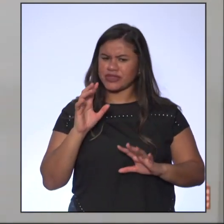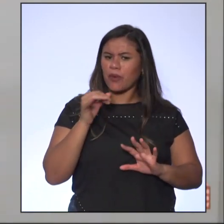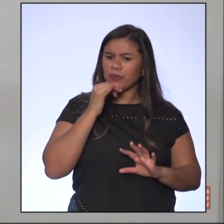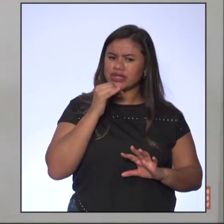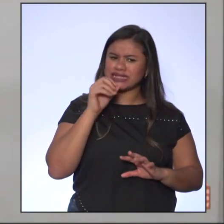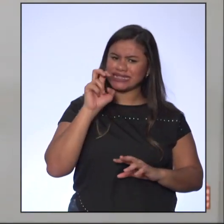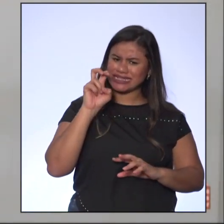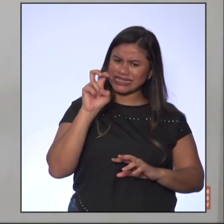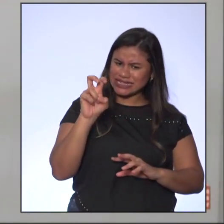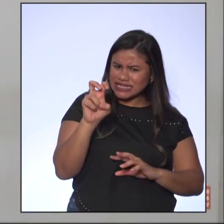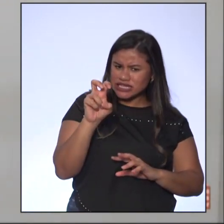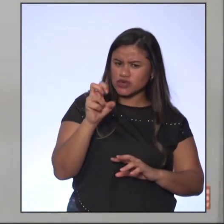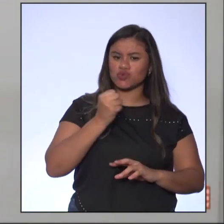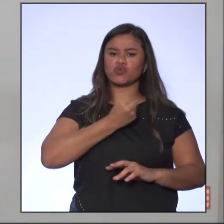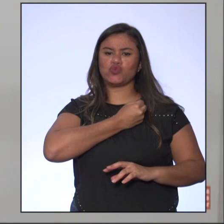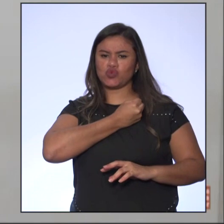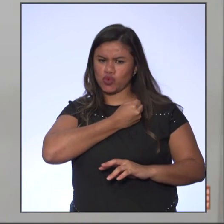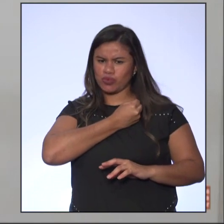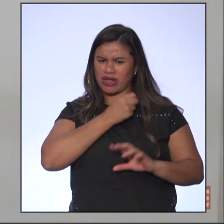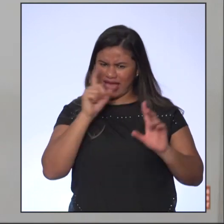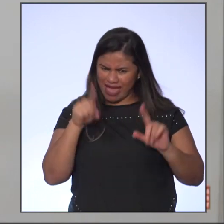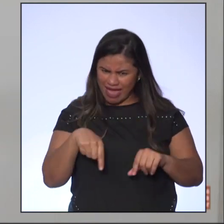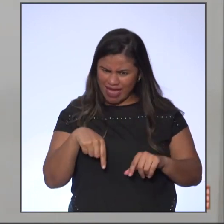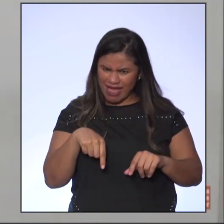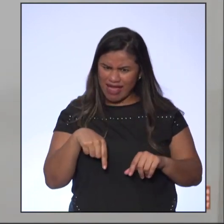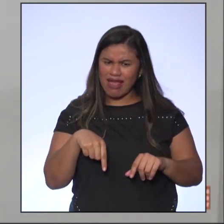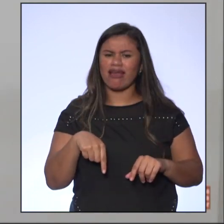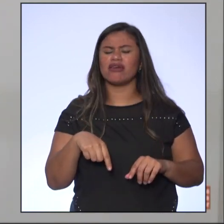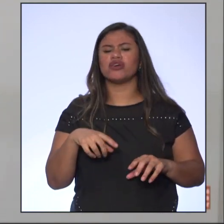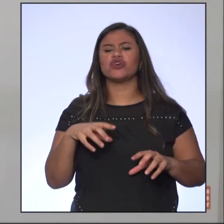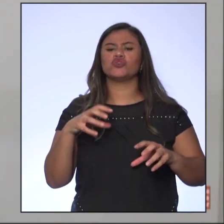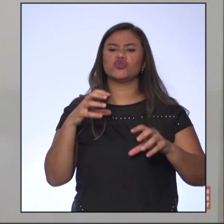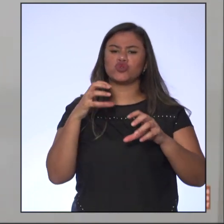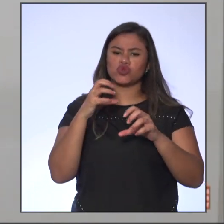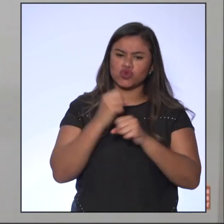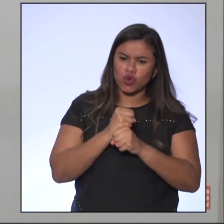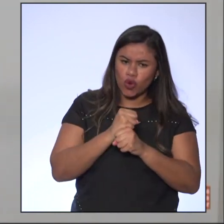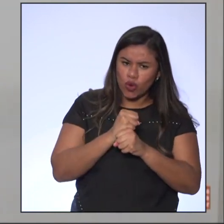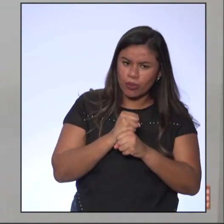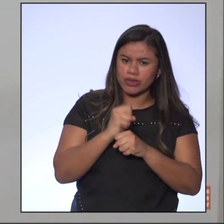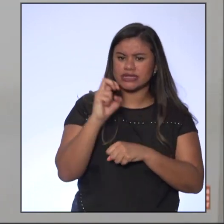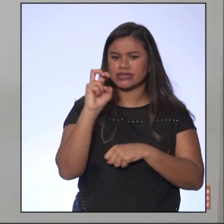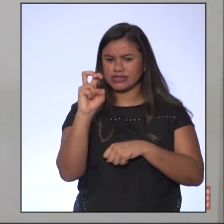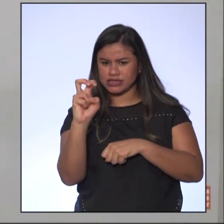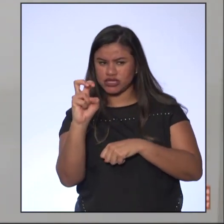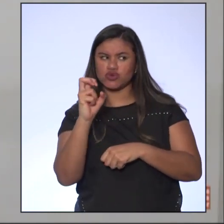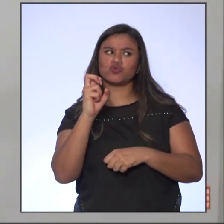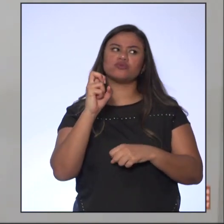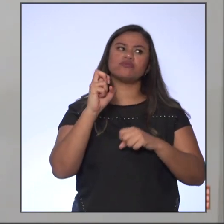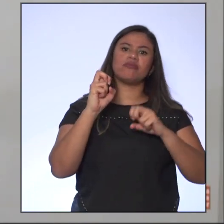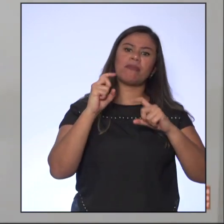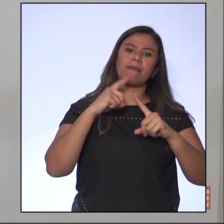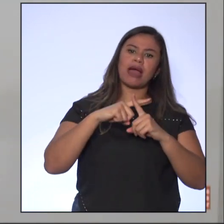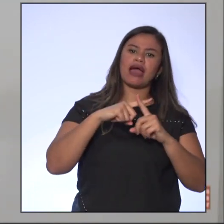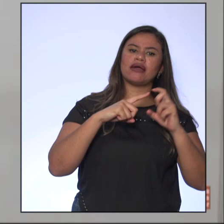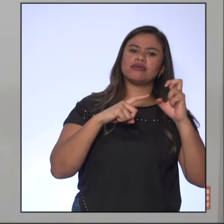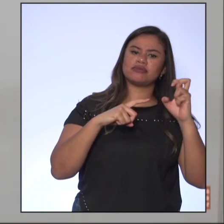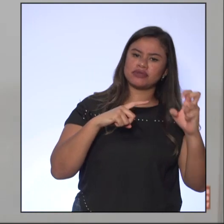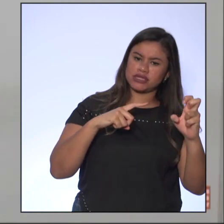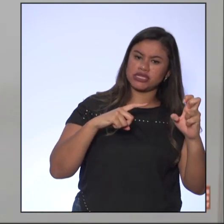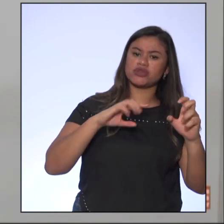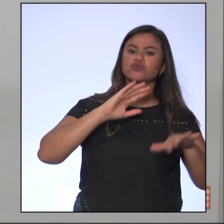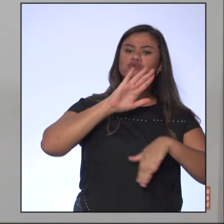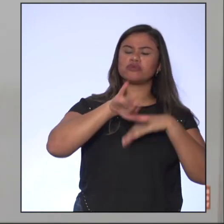números, eu ia somar os 5 e ia dividir por 5, correto? Se são 10 números, soma os 10 e divide